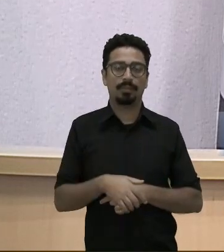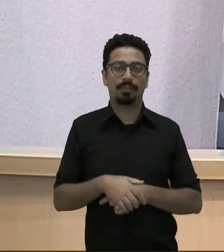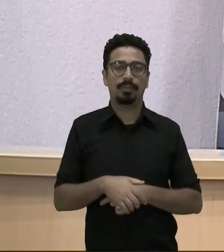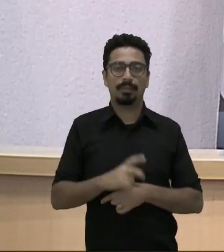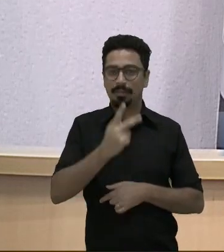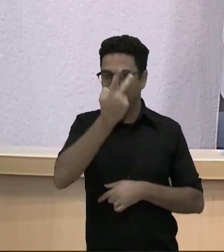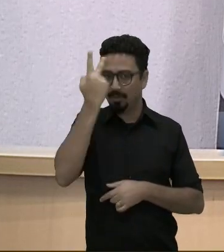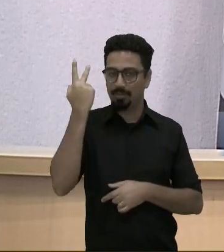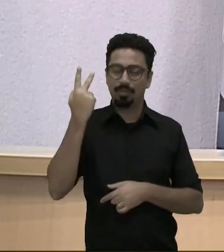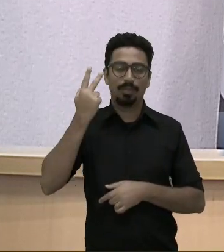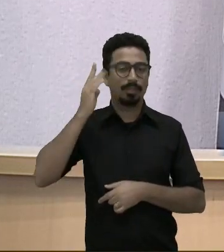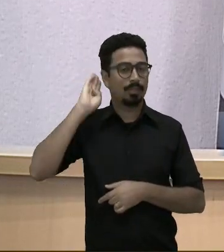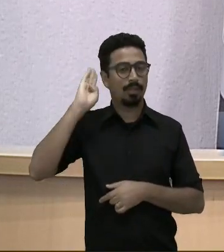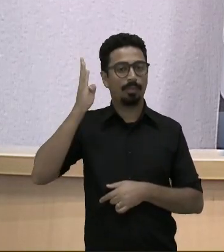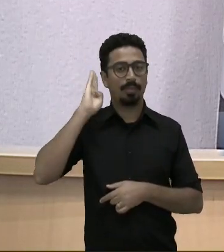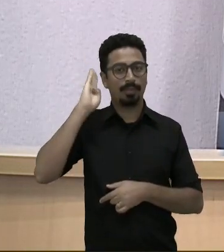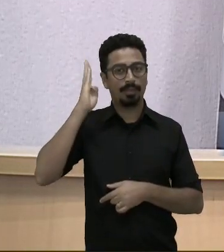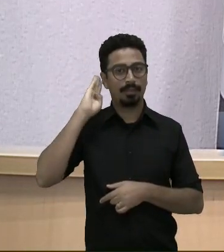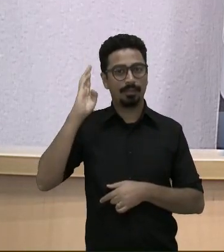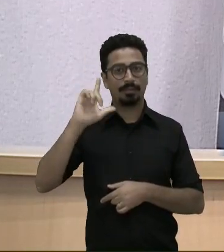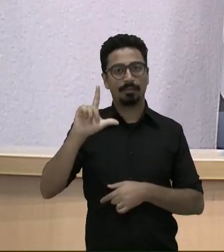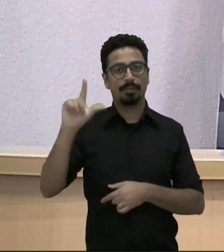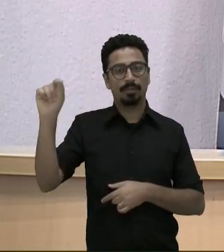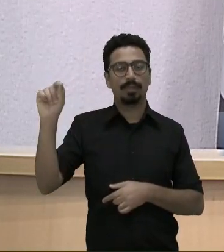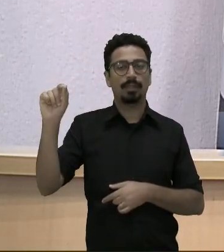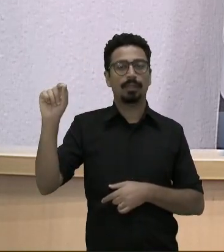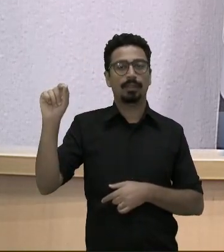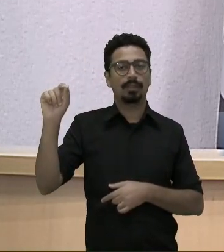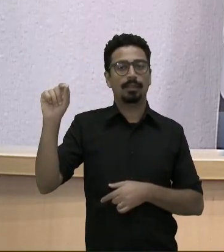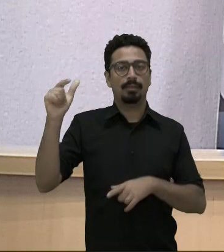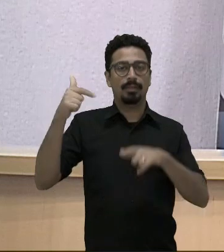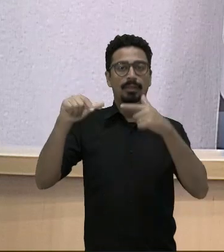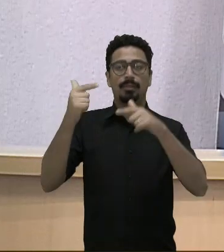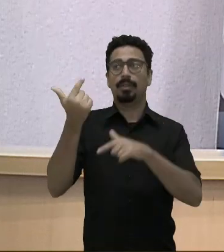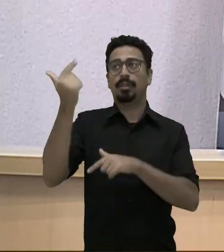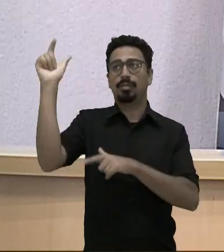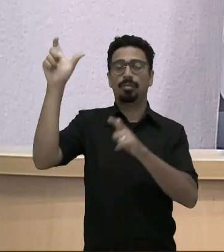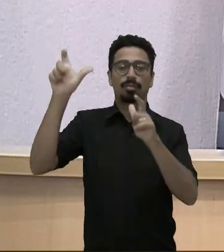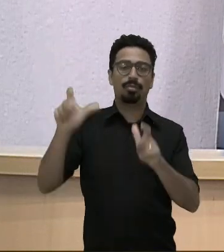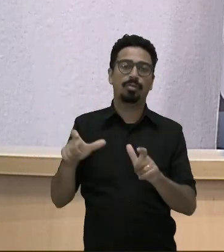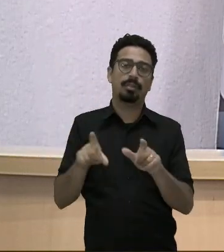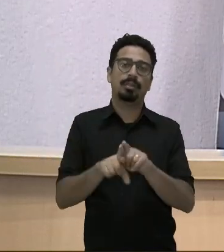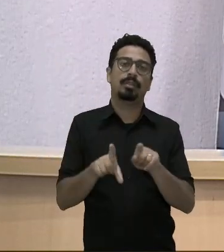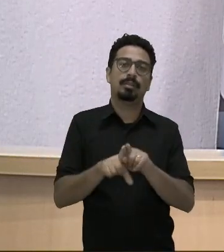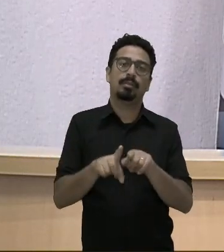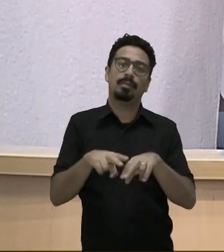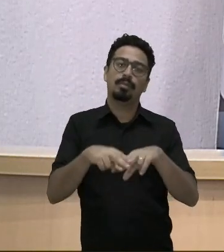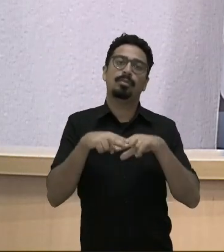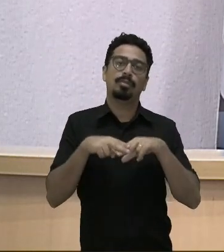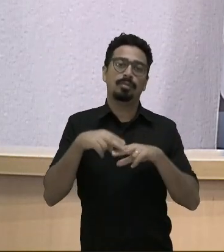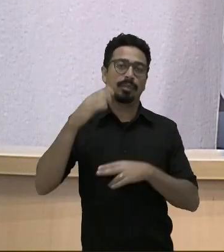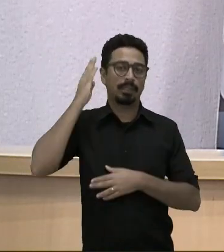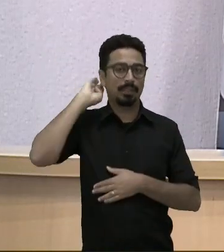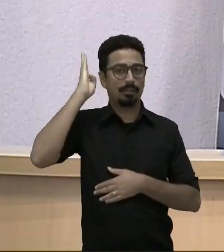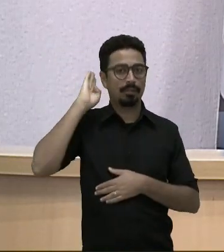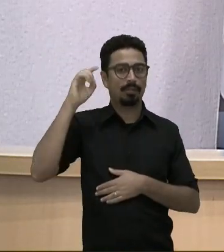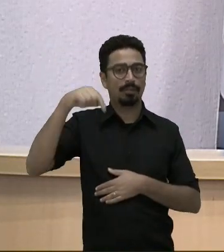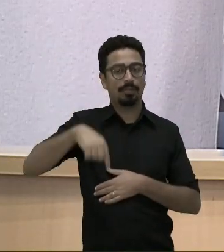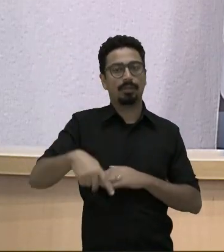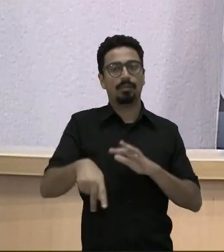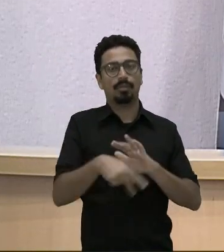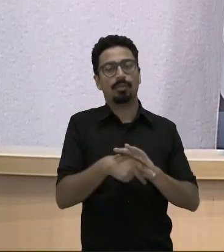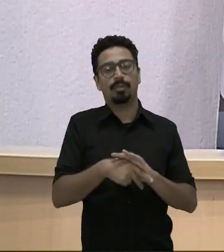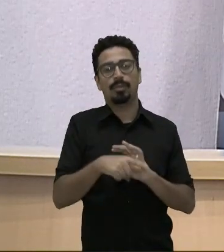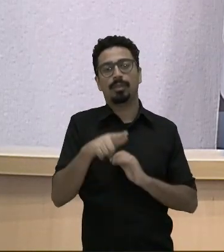de Taubaté sai, entendeu? Prestar serviço para fora, que aqui em Taubaté é a capital da